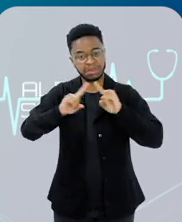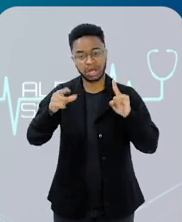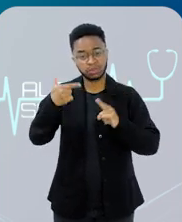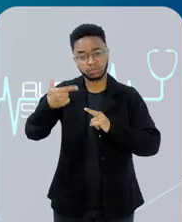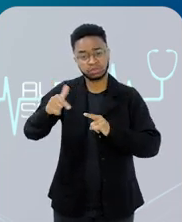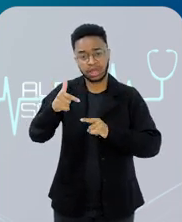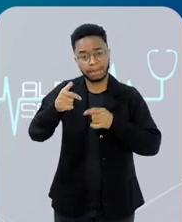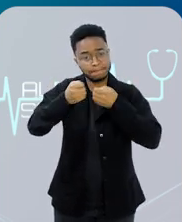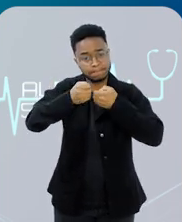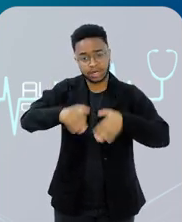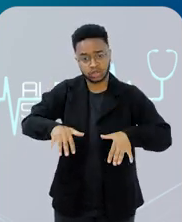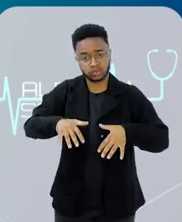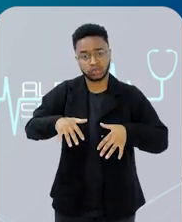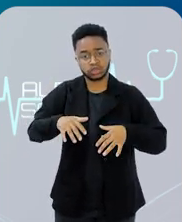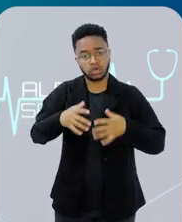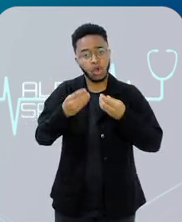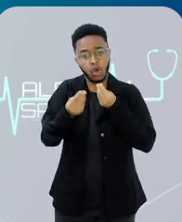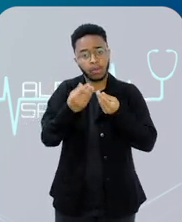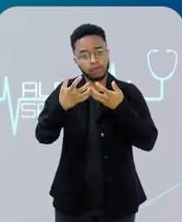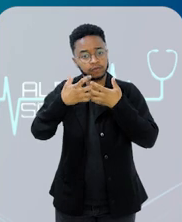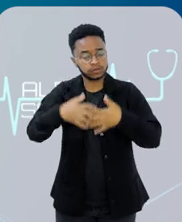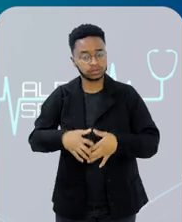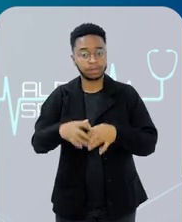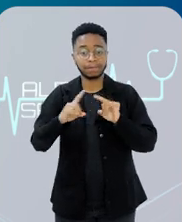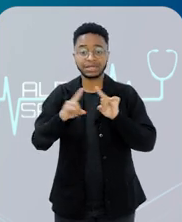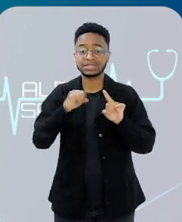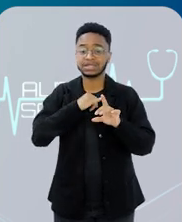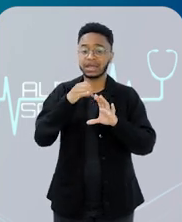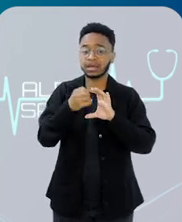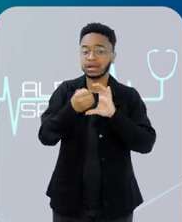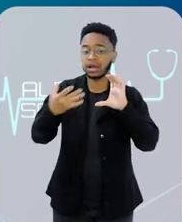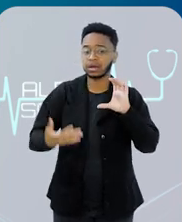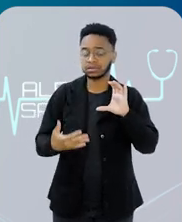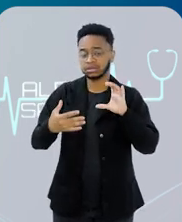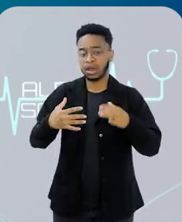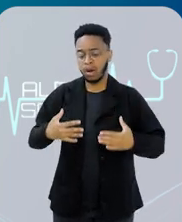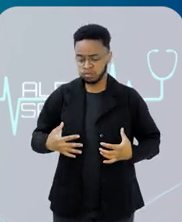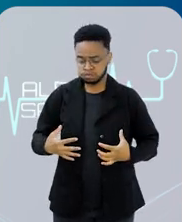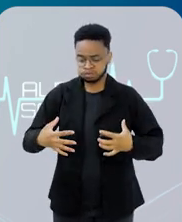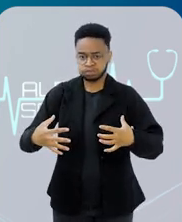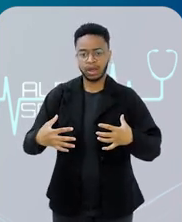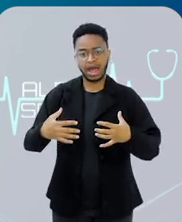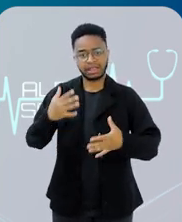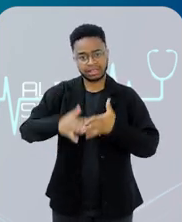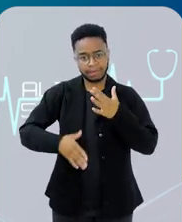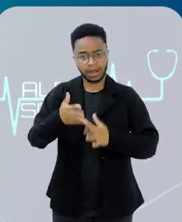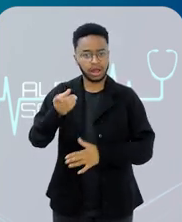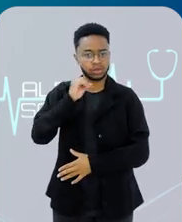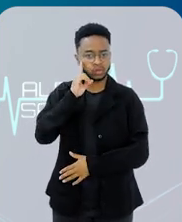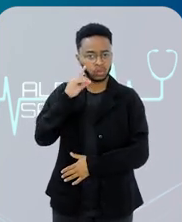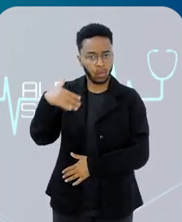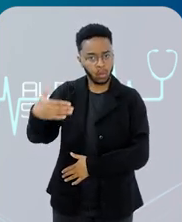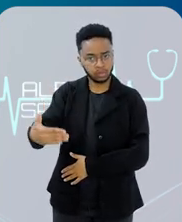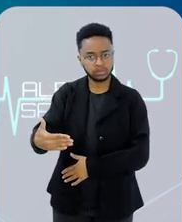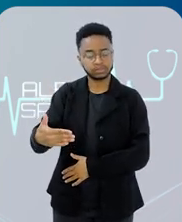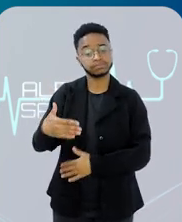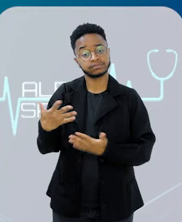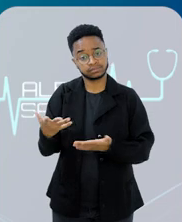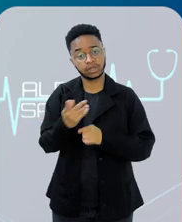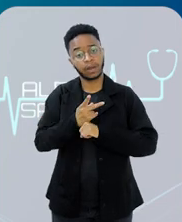ela não está tão afetada, mas a paciente que tem caracterizado uma mama grande que dificulta ela no dia a dia,